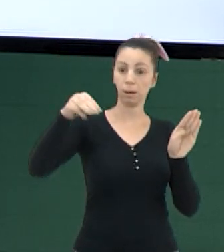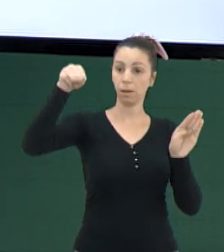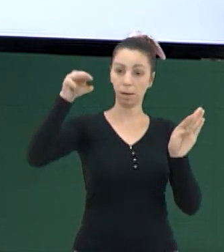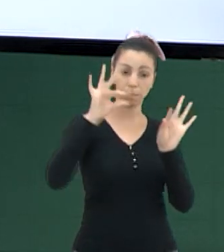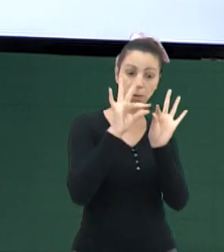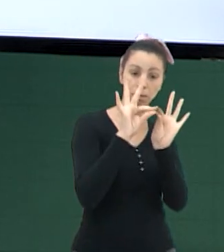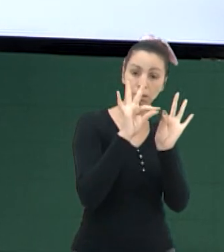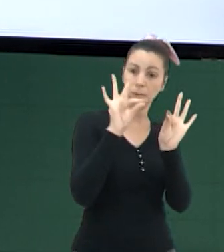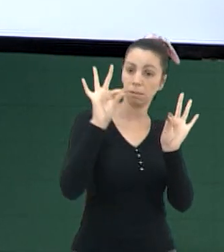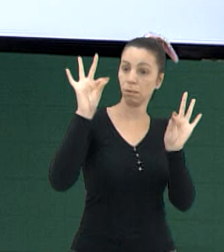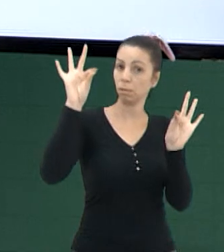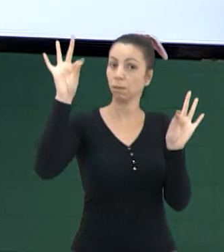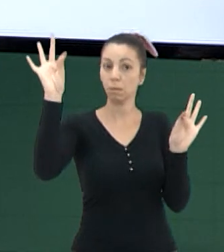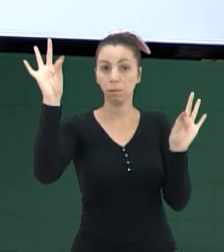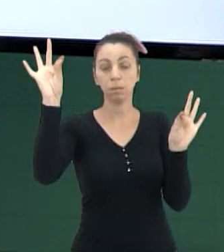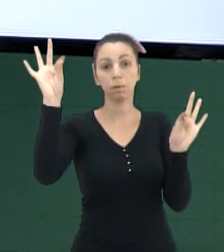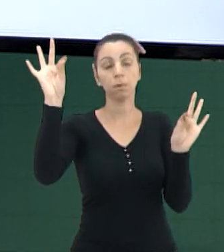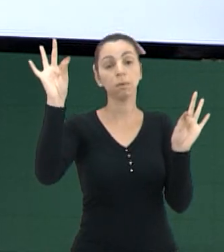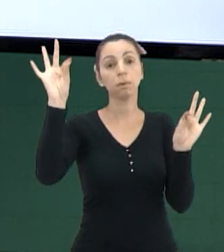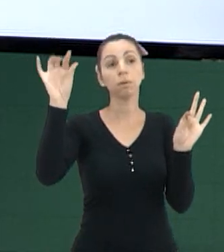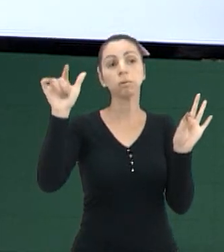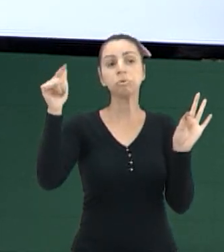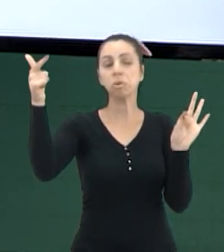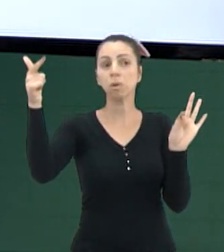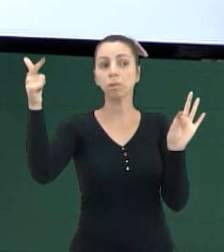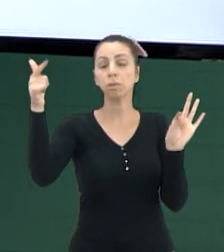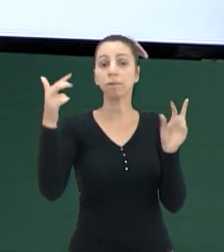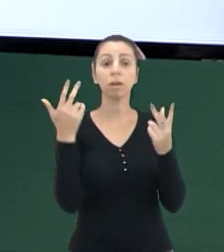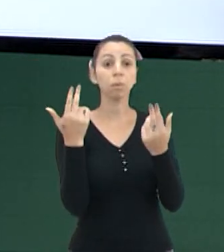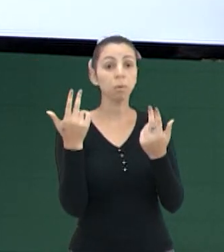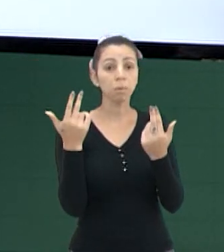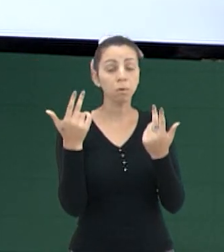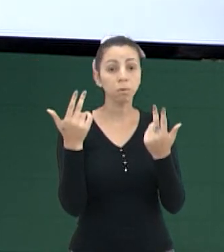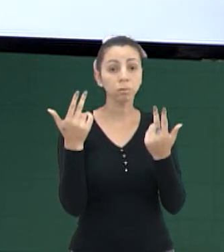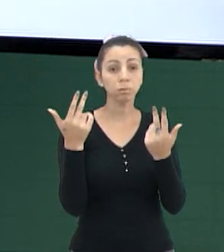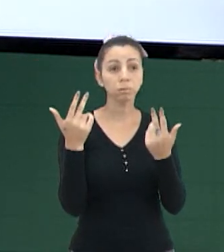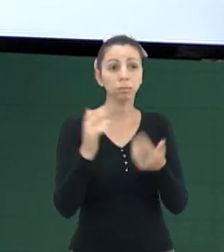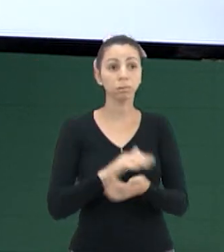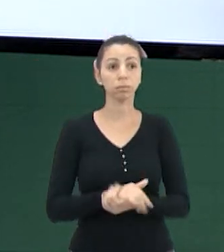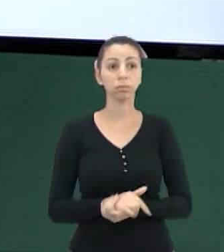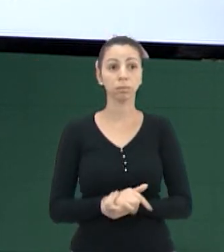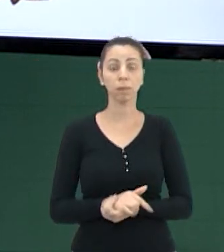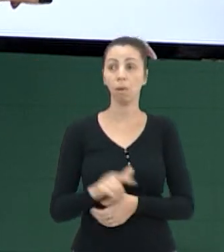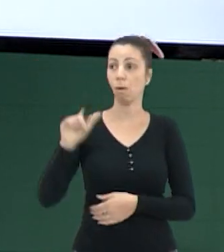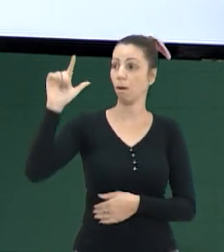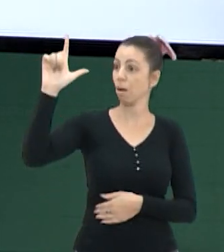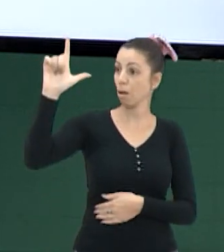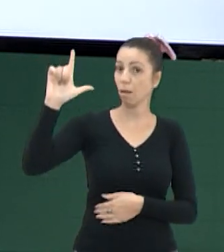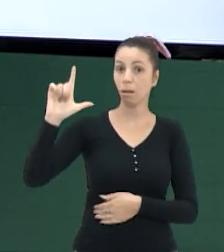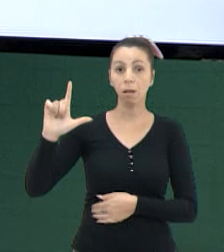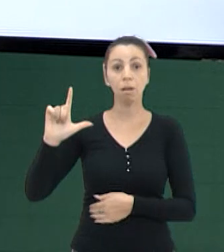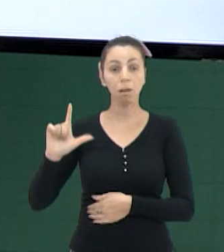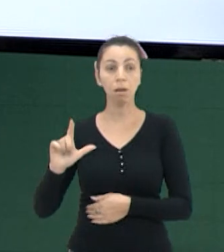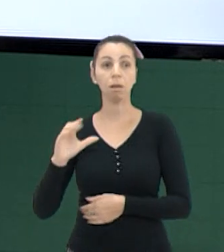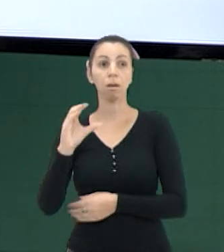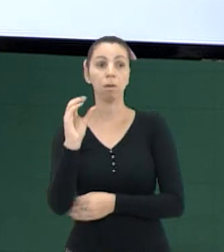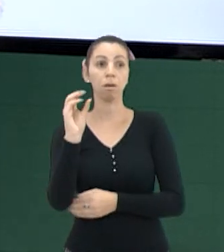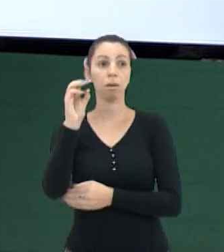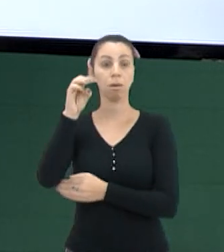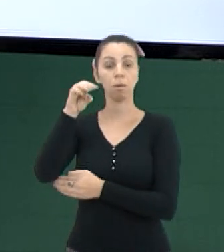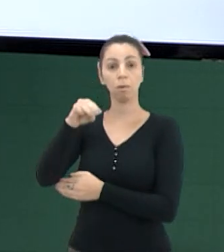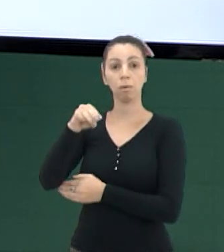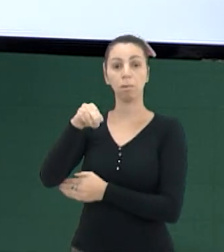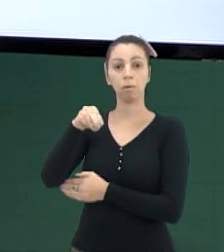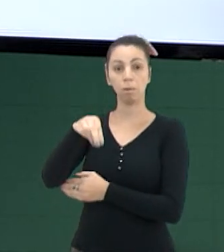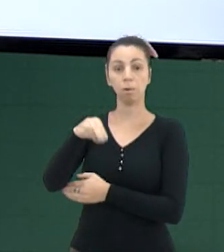congruente ao lado BM do outro triângulo também. Então, olhem, eu tenho outro caso de congruência L, L a